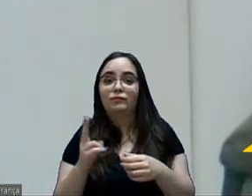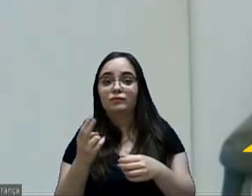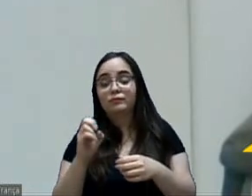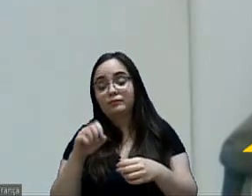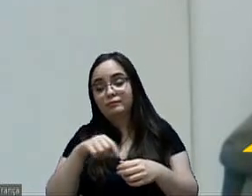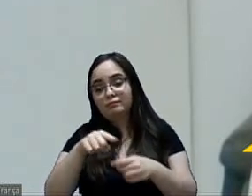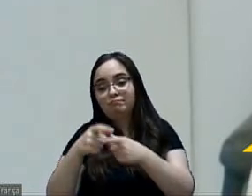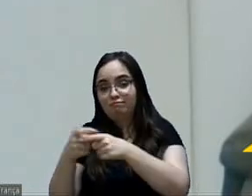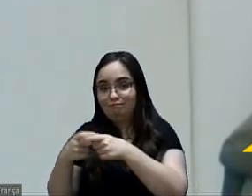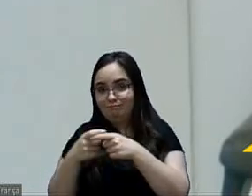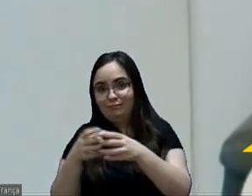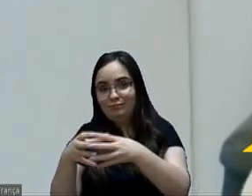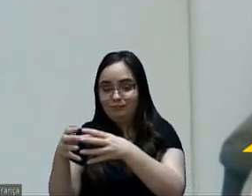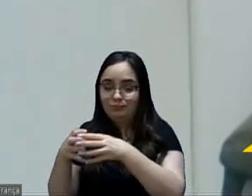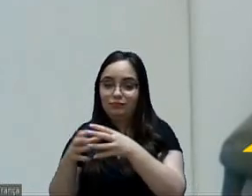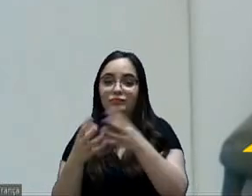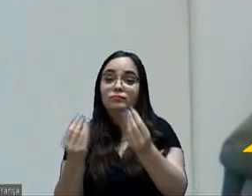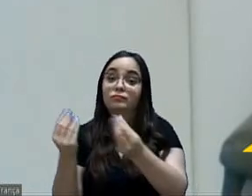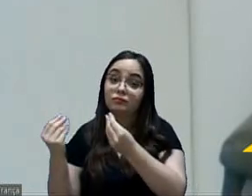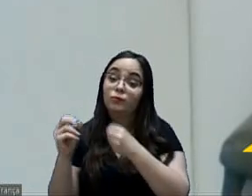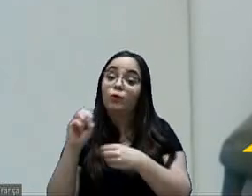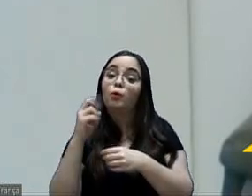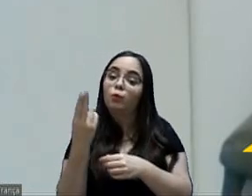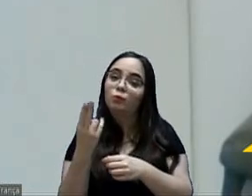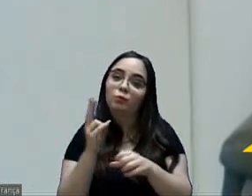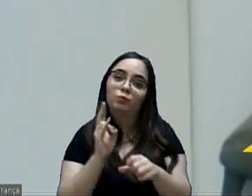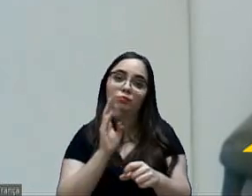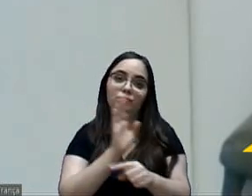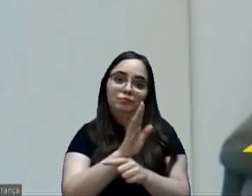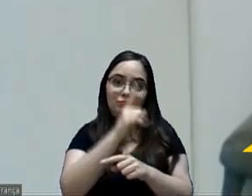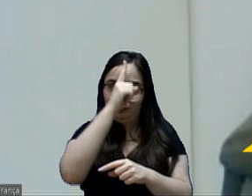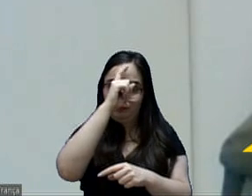social. E essas entidades não vão conseguir